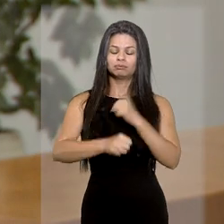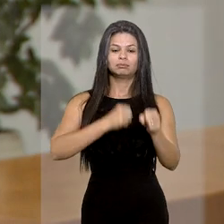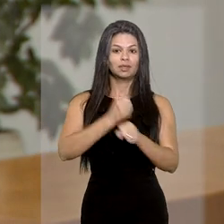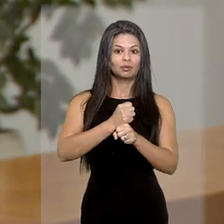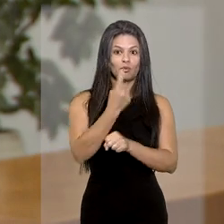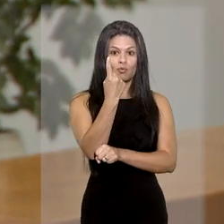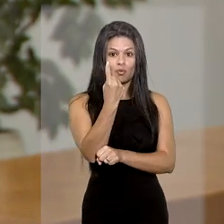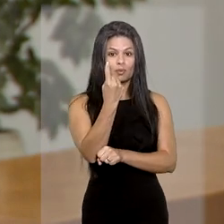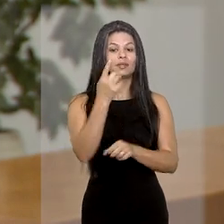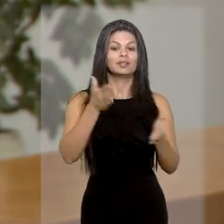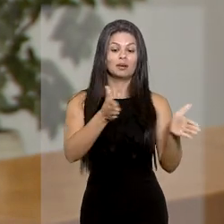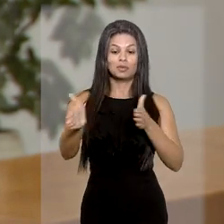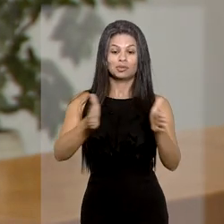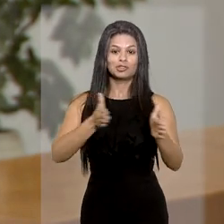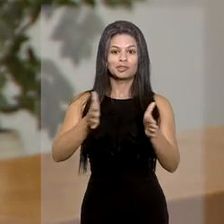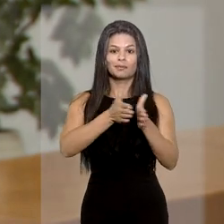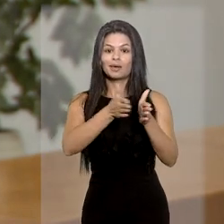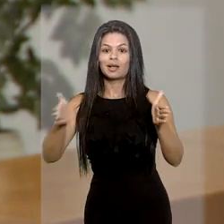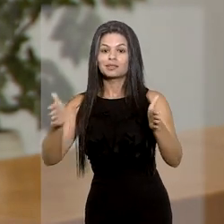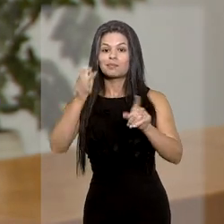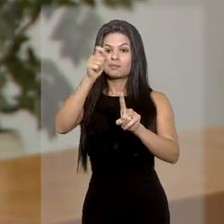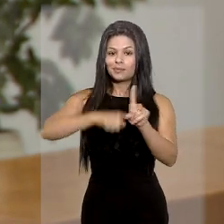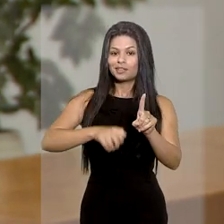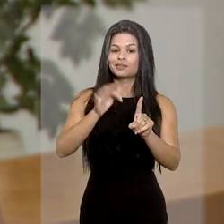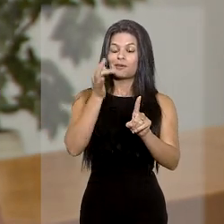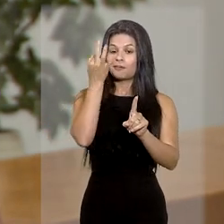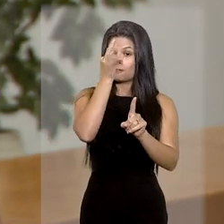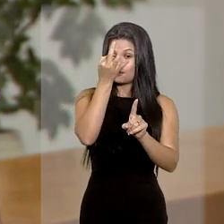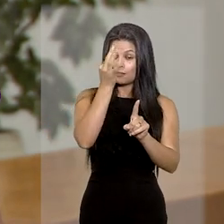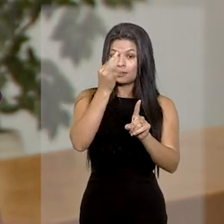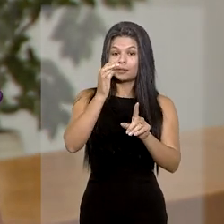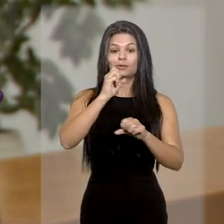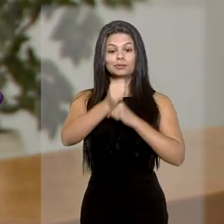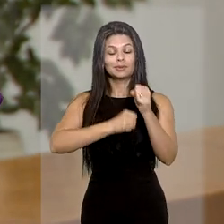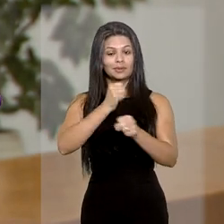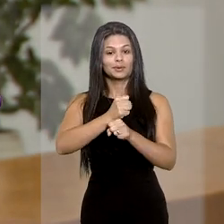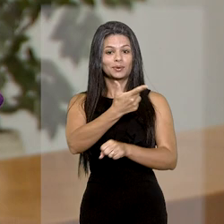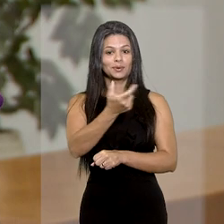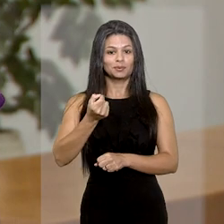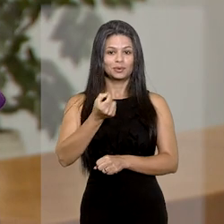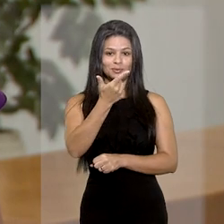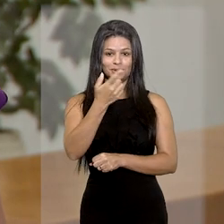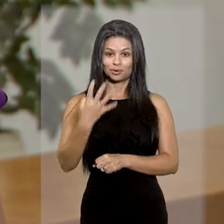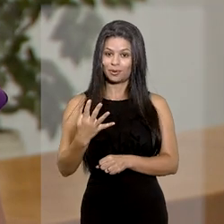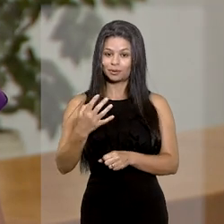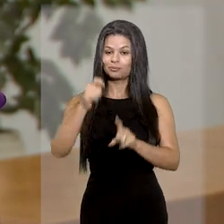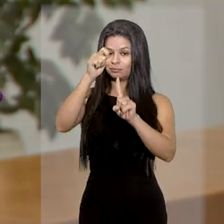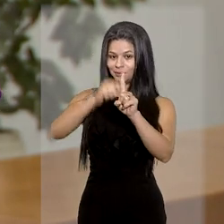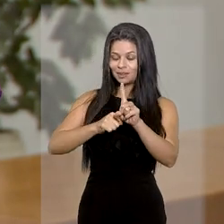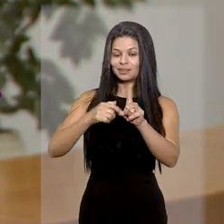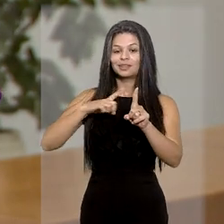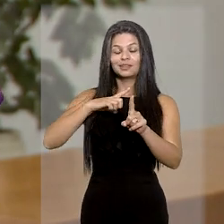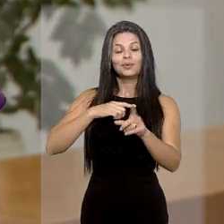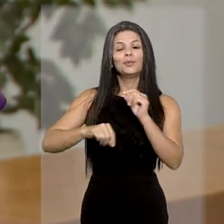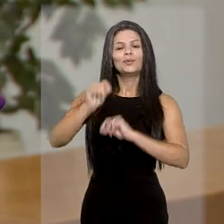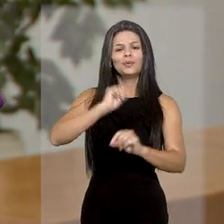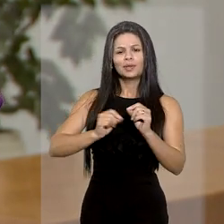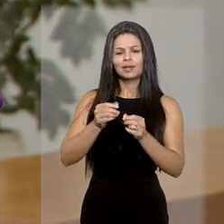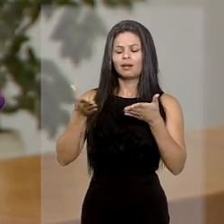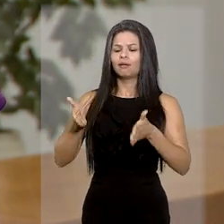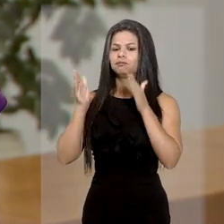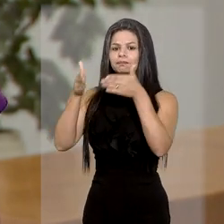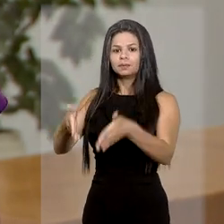de um ano e esta medida foi prorrogada até Fevereiro de 2024 no mesmo do oferecimento da denúncia ela